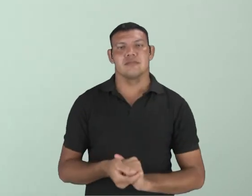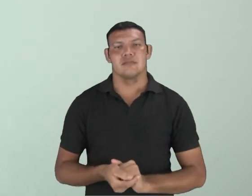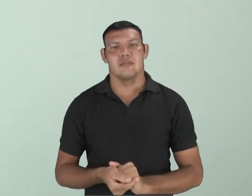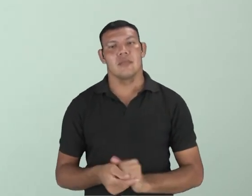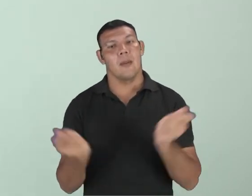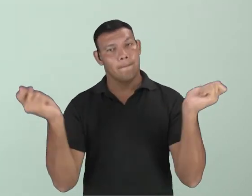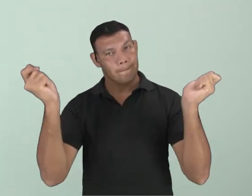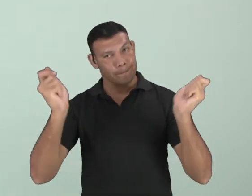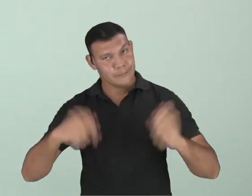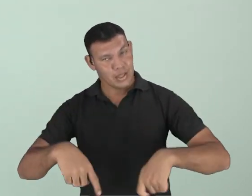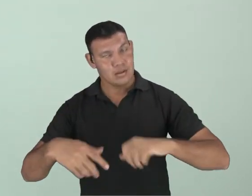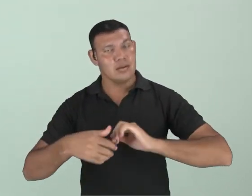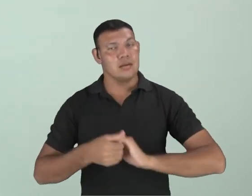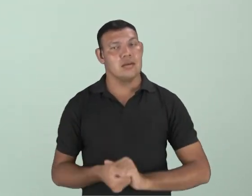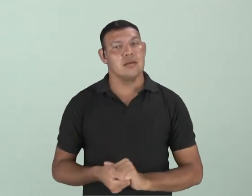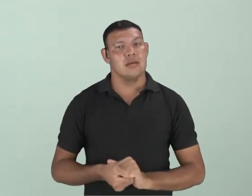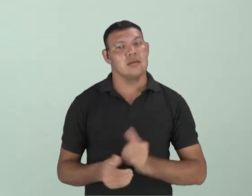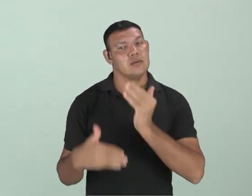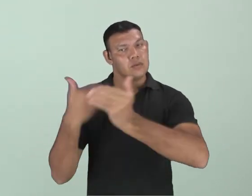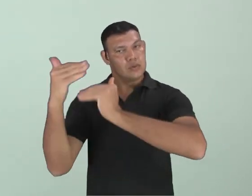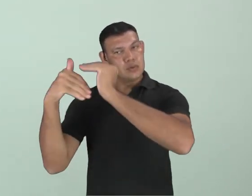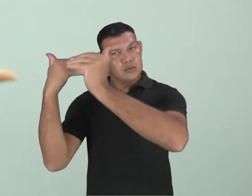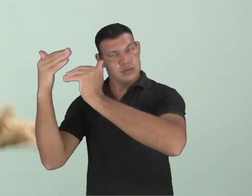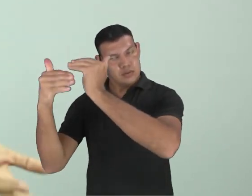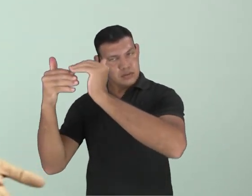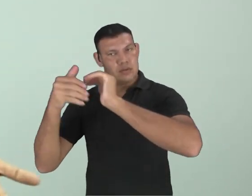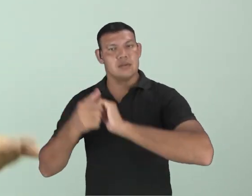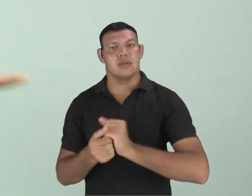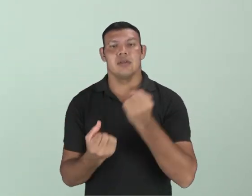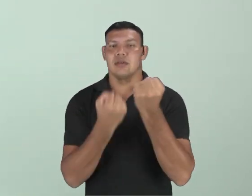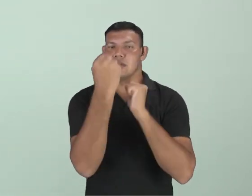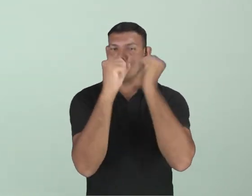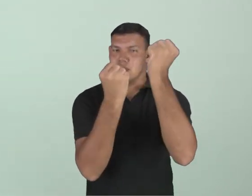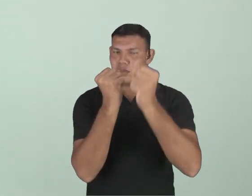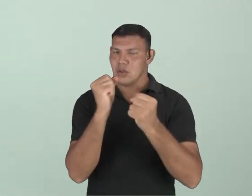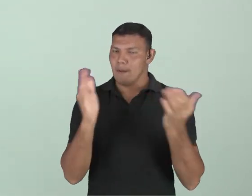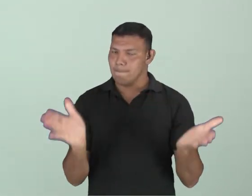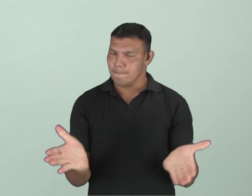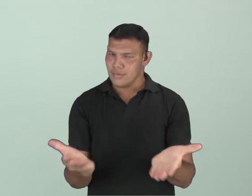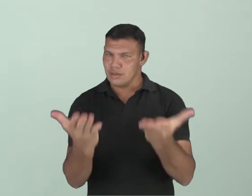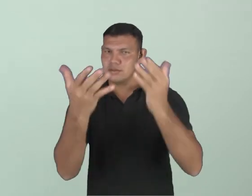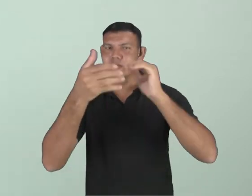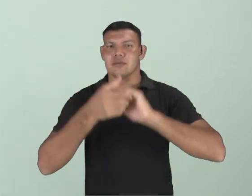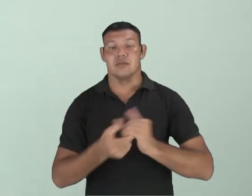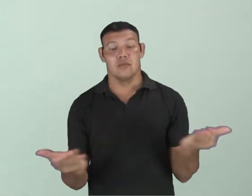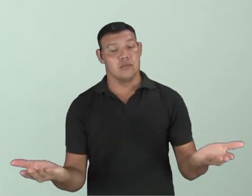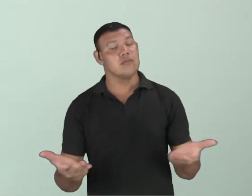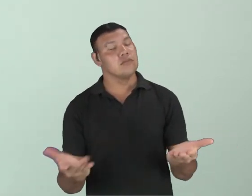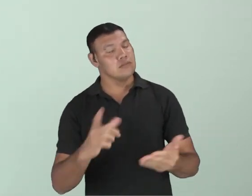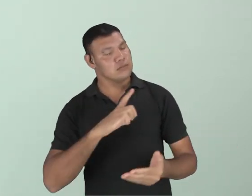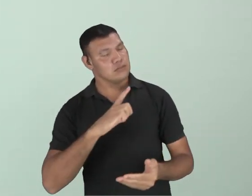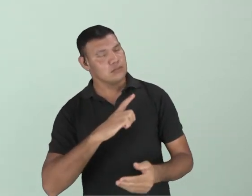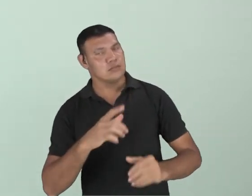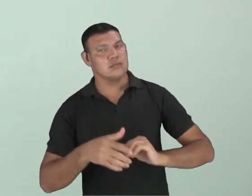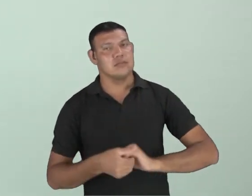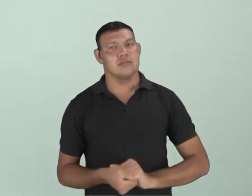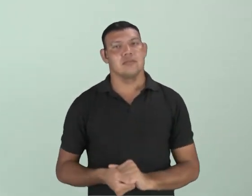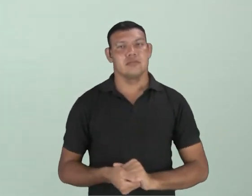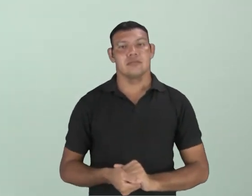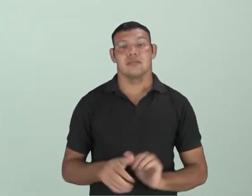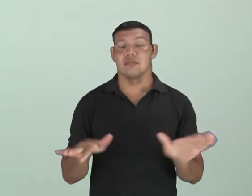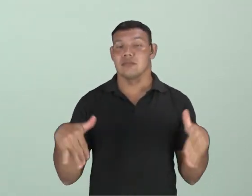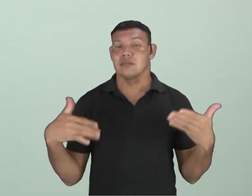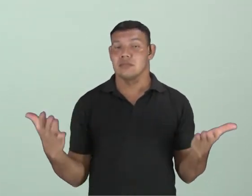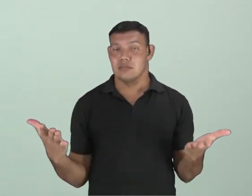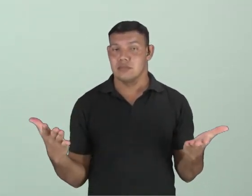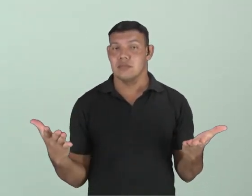graças ao avanço tecnológico que a indústria possibilitou e que hoje nós temos.